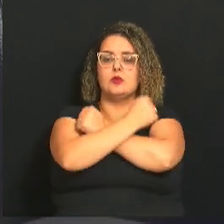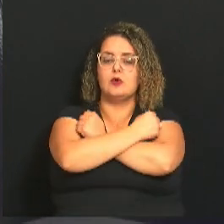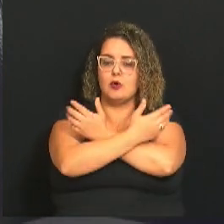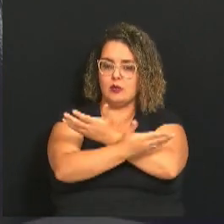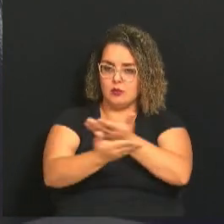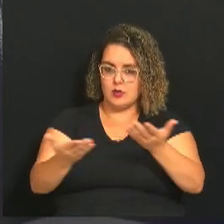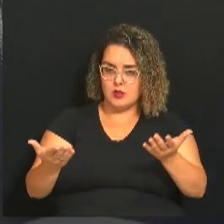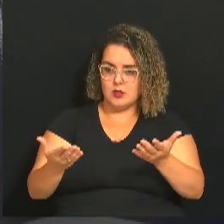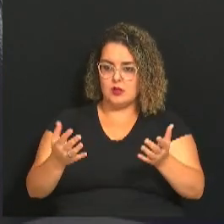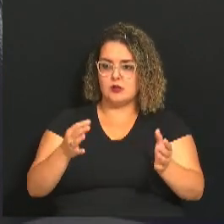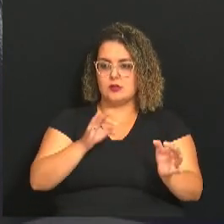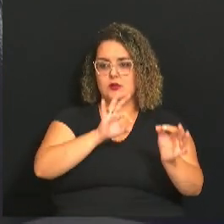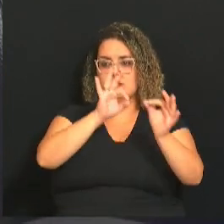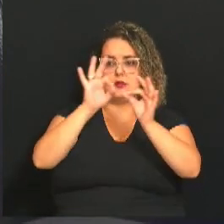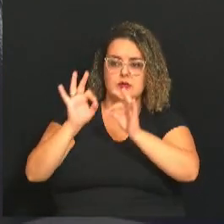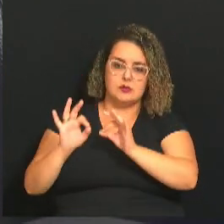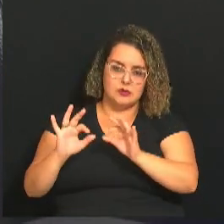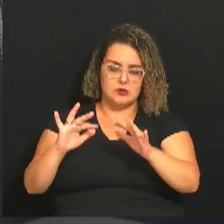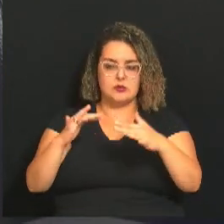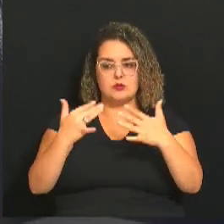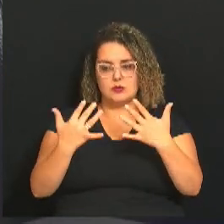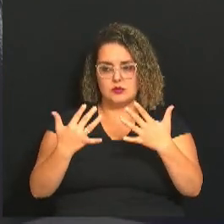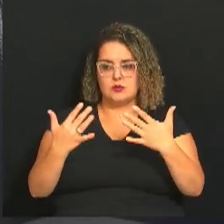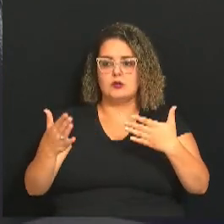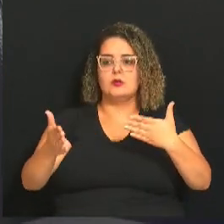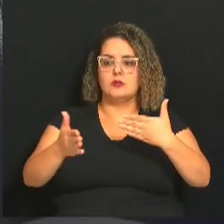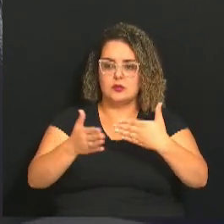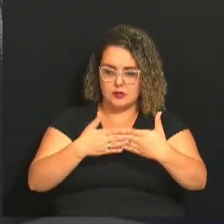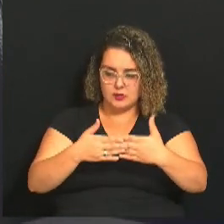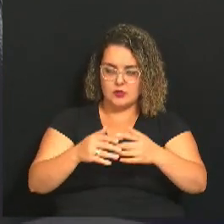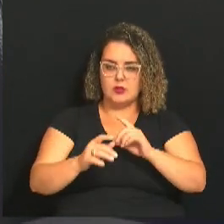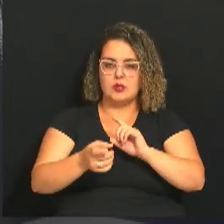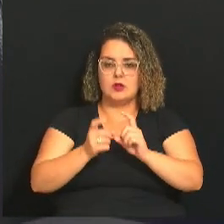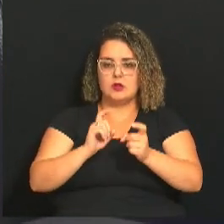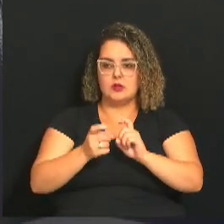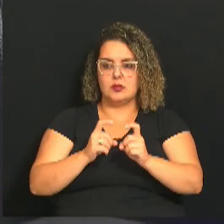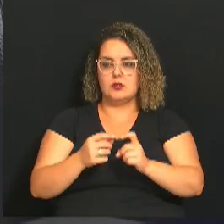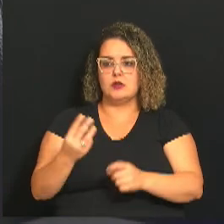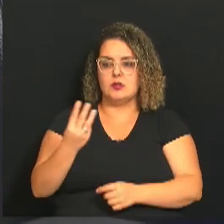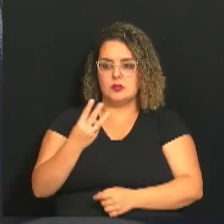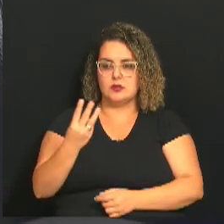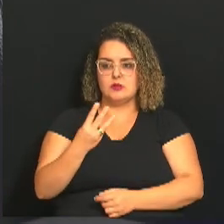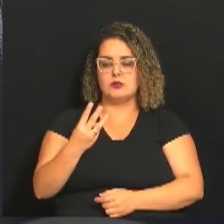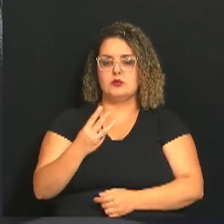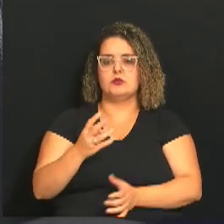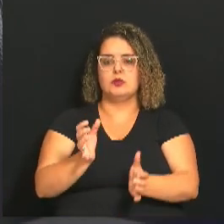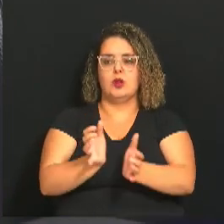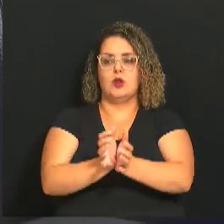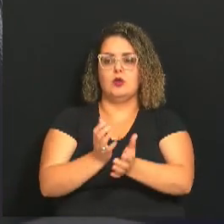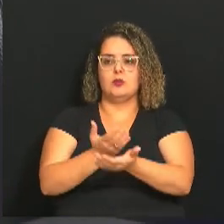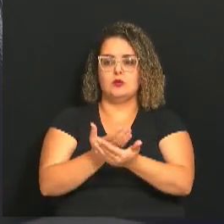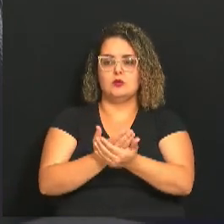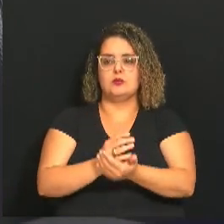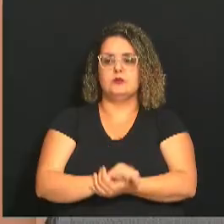a todos e todas e declaro aqui encerrado essa terceira reunião da nossa comissão de